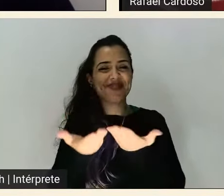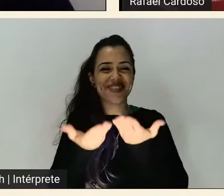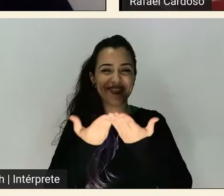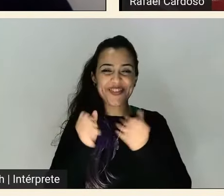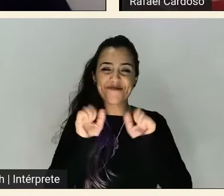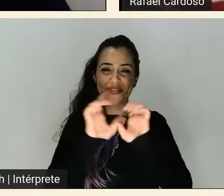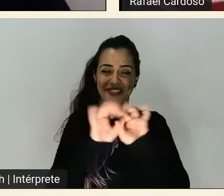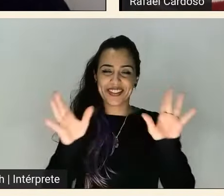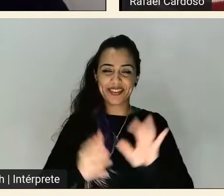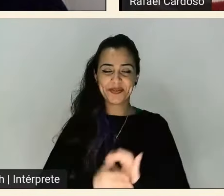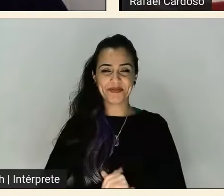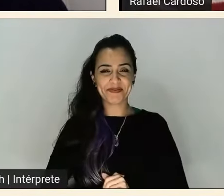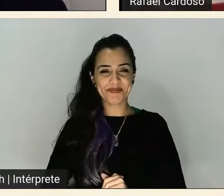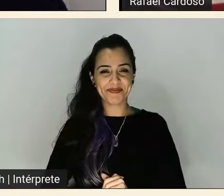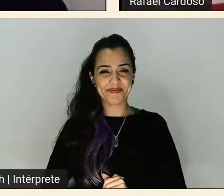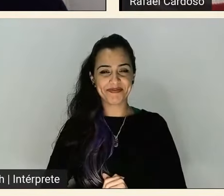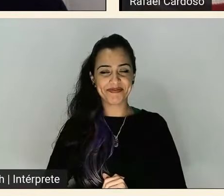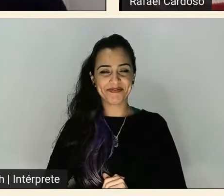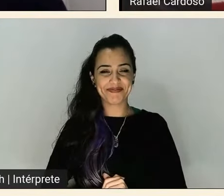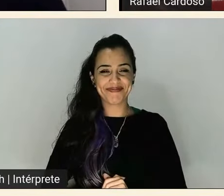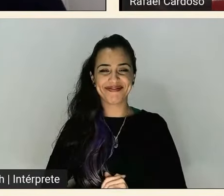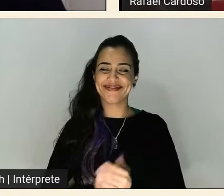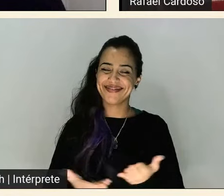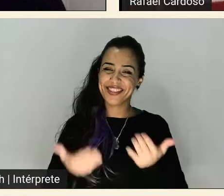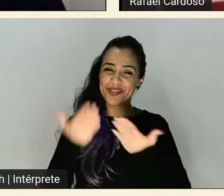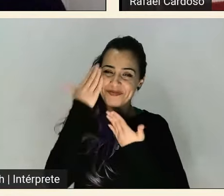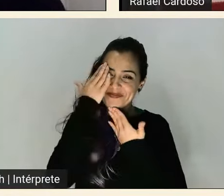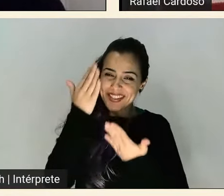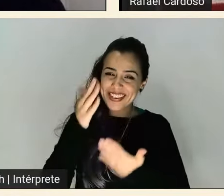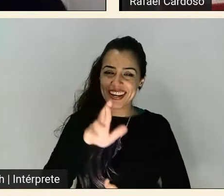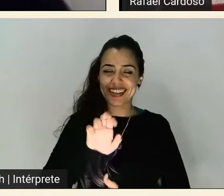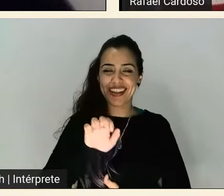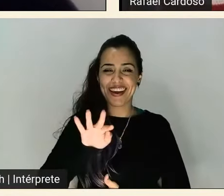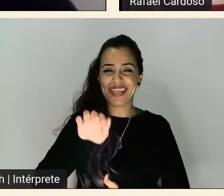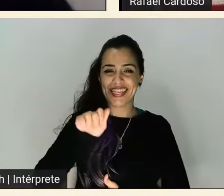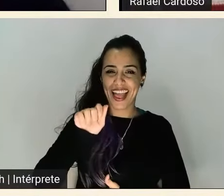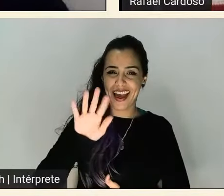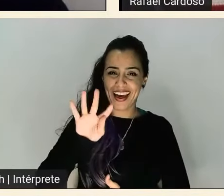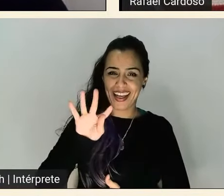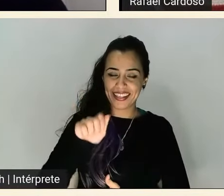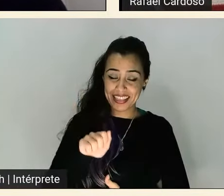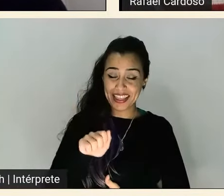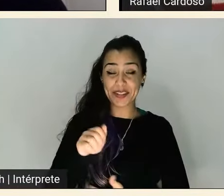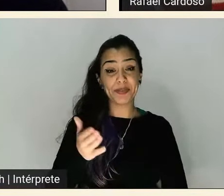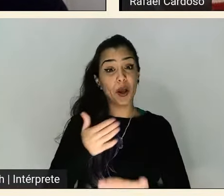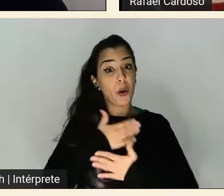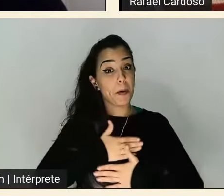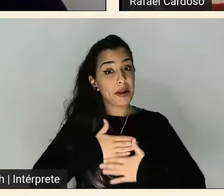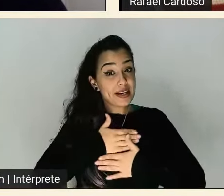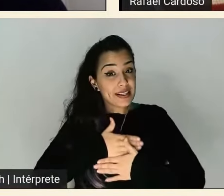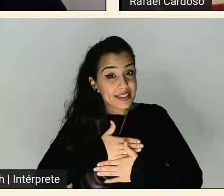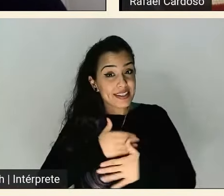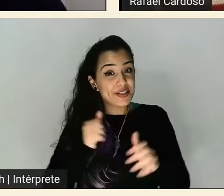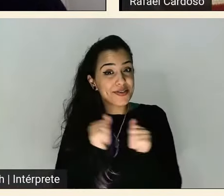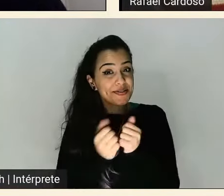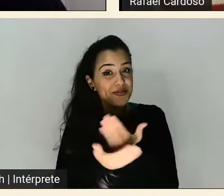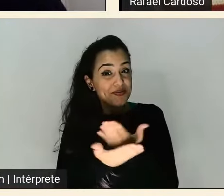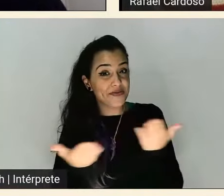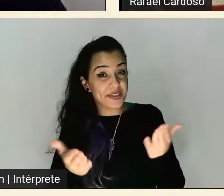palavra. Obrigadíssimo, Renata. É um prazer estar aqui. Deixa eu colocar primeiro